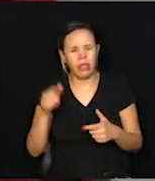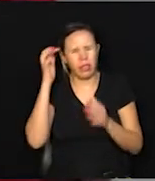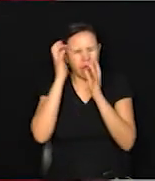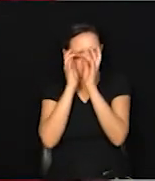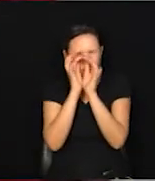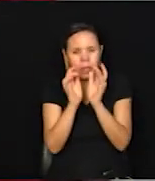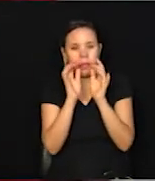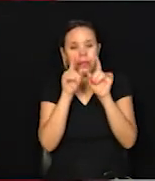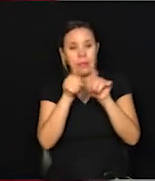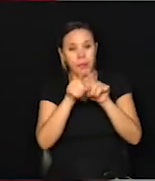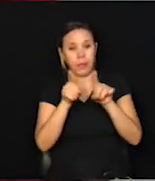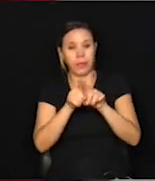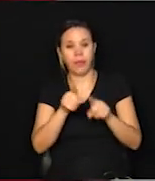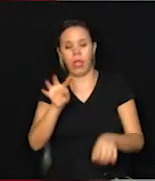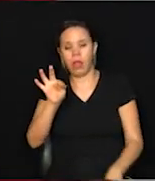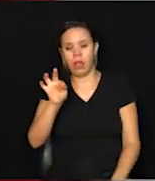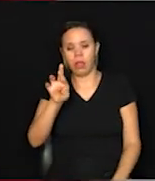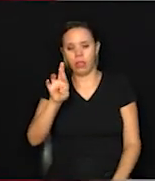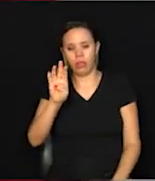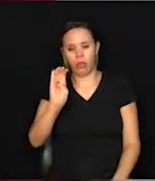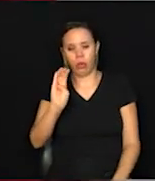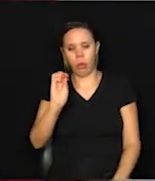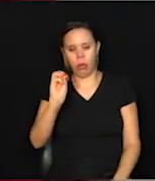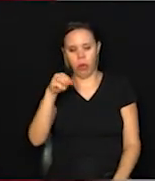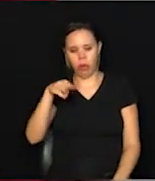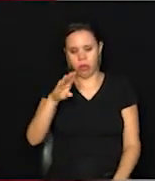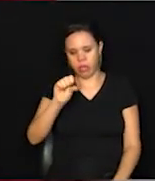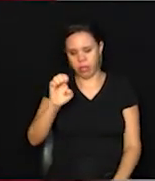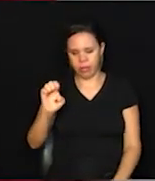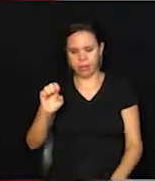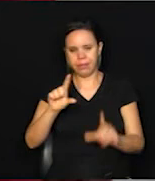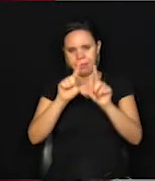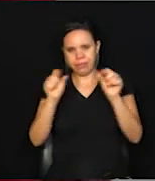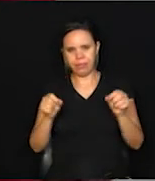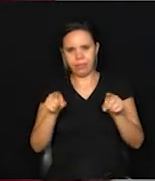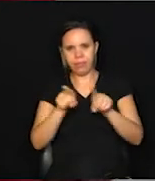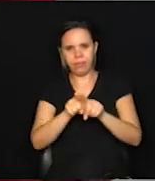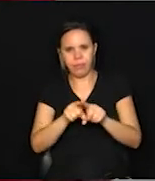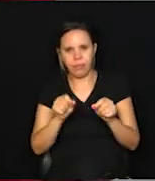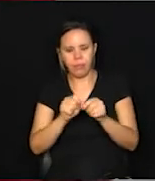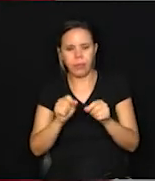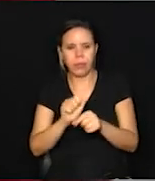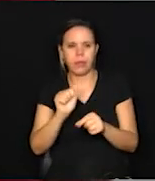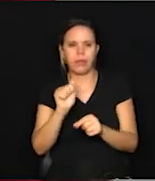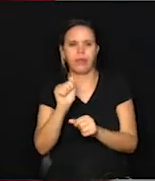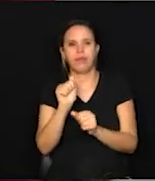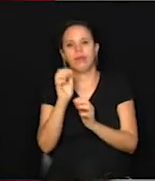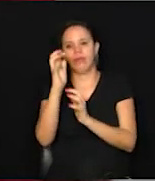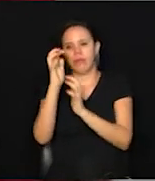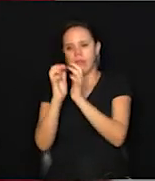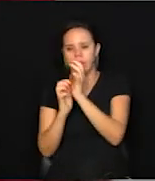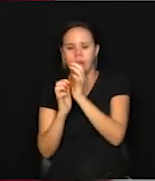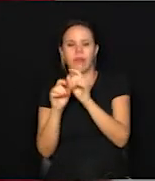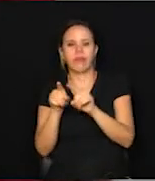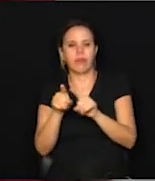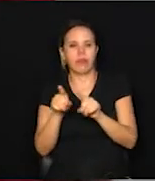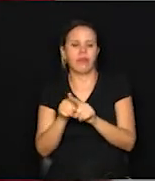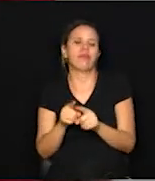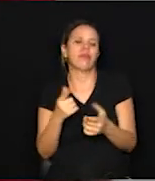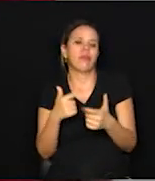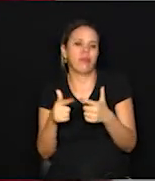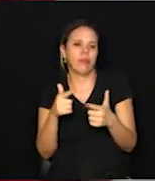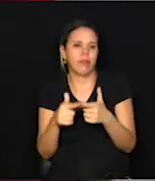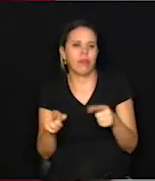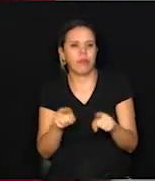para trombose pulmonar, para infarto cardíaco, para AVC, porque são todas situações onde